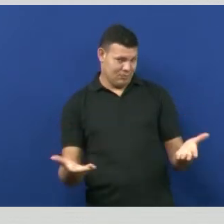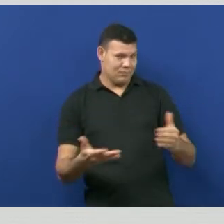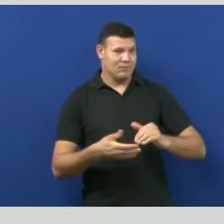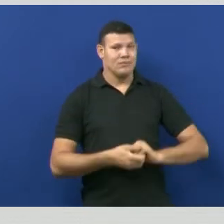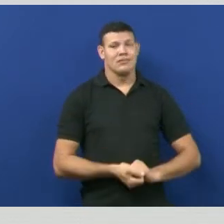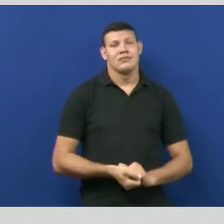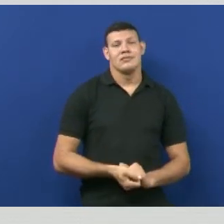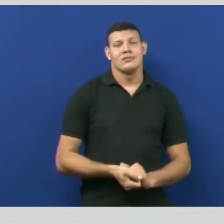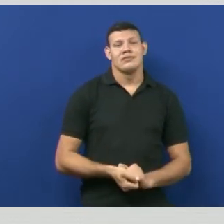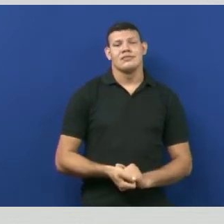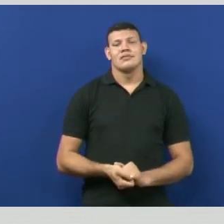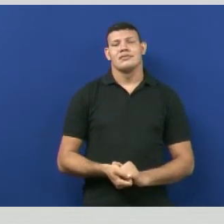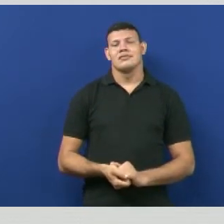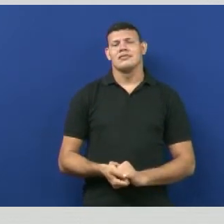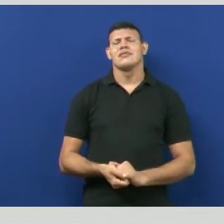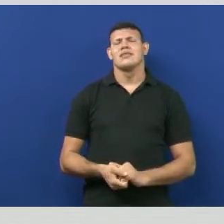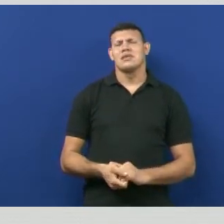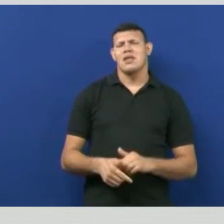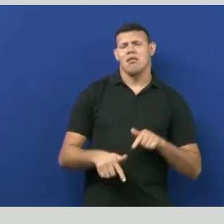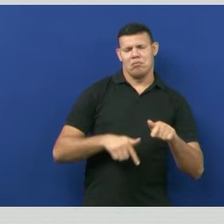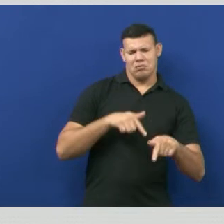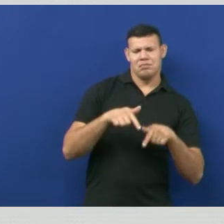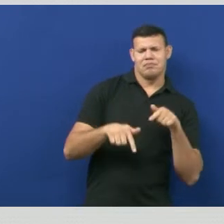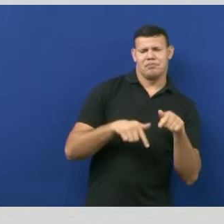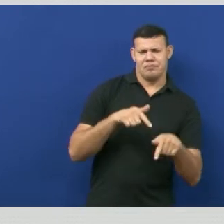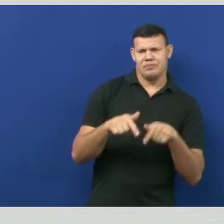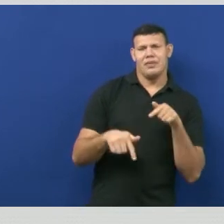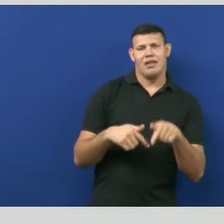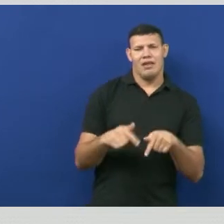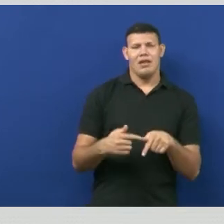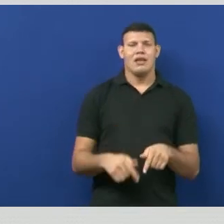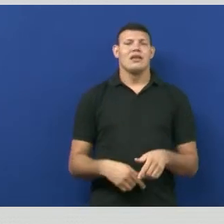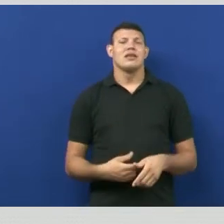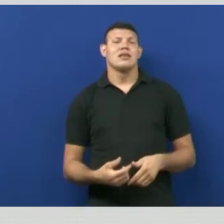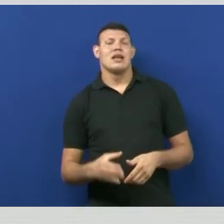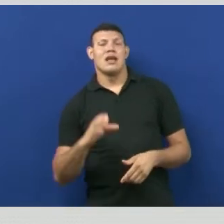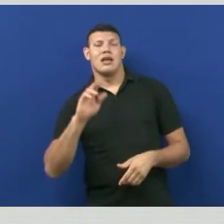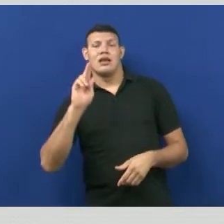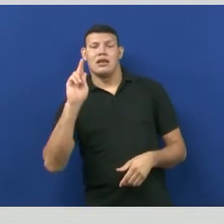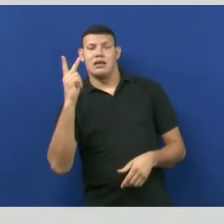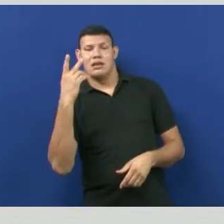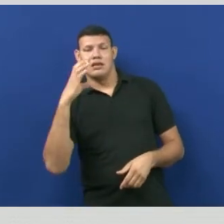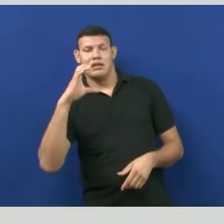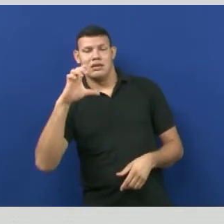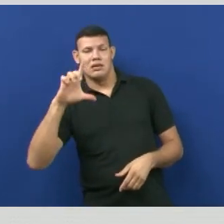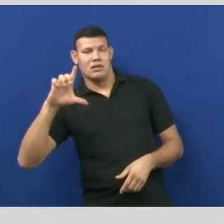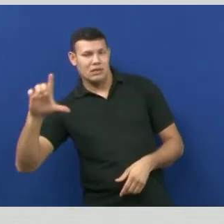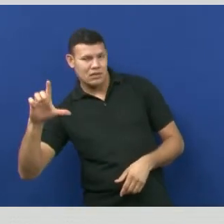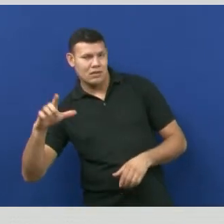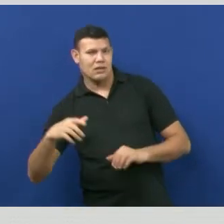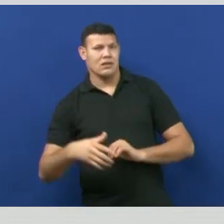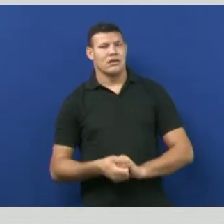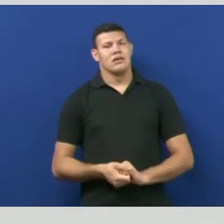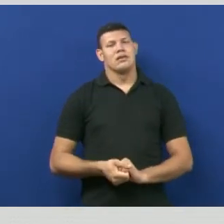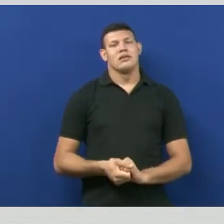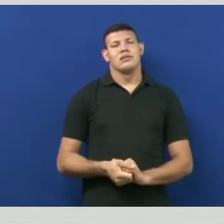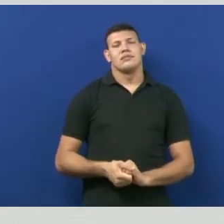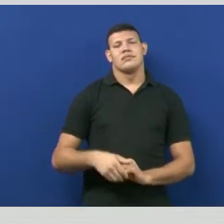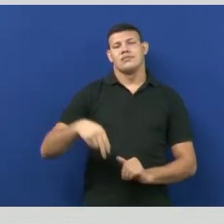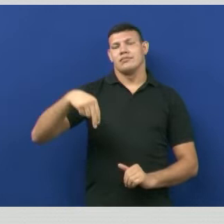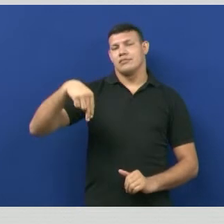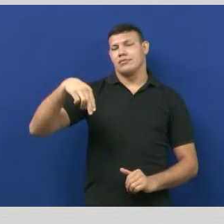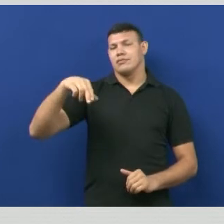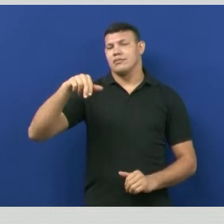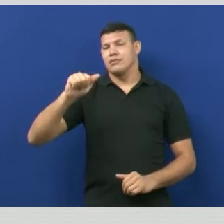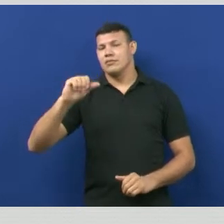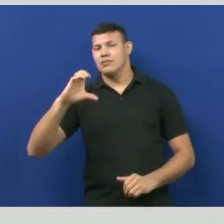Então, isso quer dizer que nessa reação química do ácido clorídrico com o hidróxido de sódio, nós